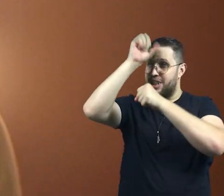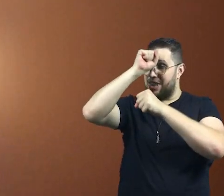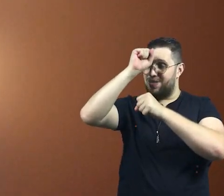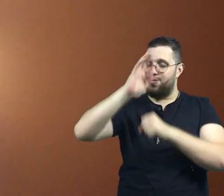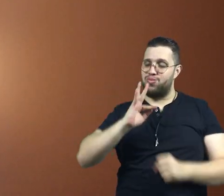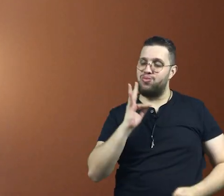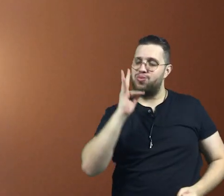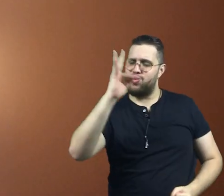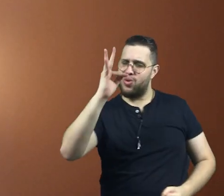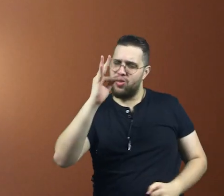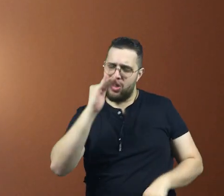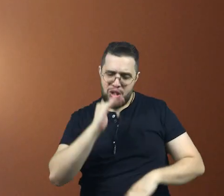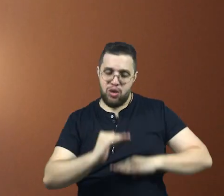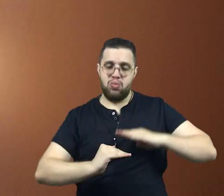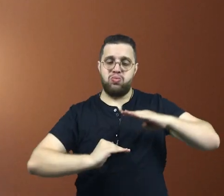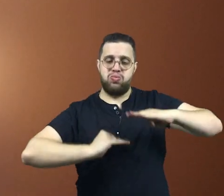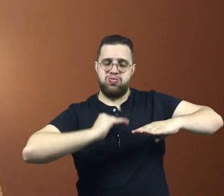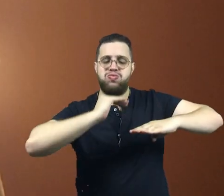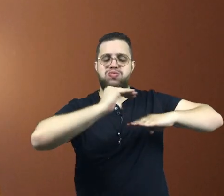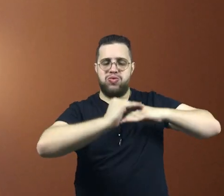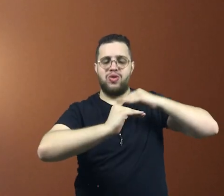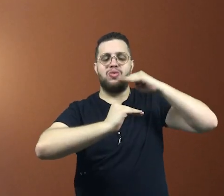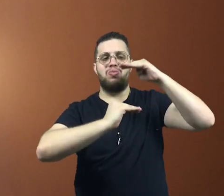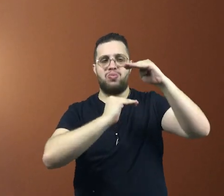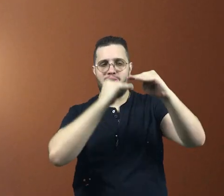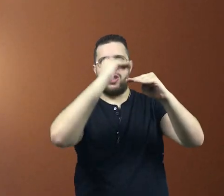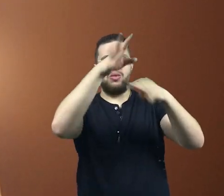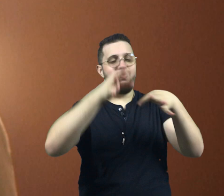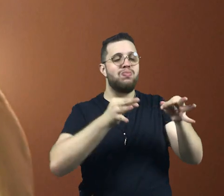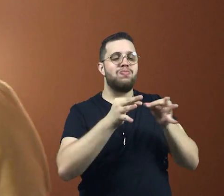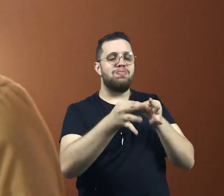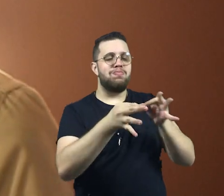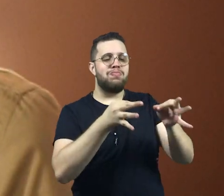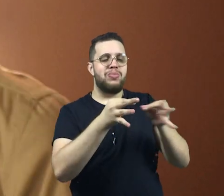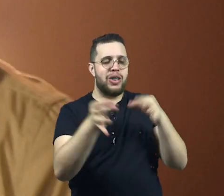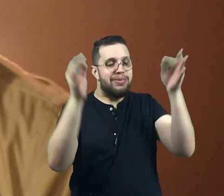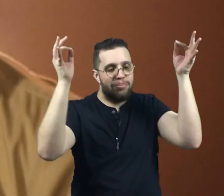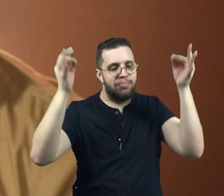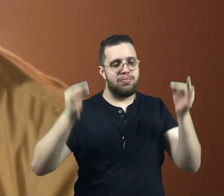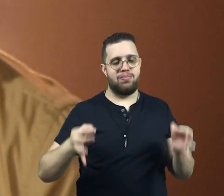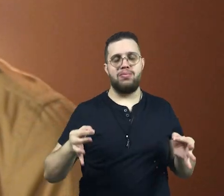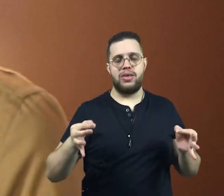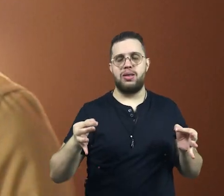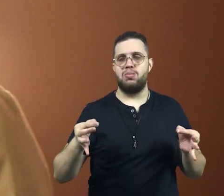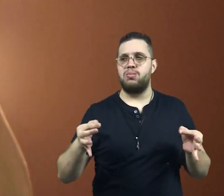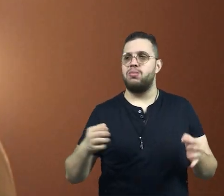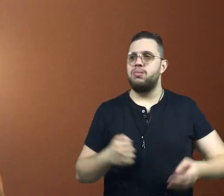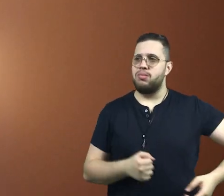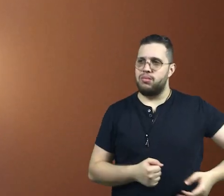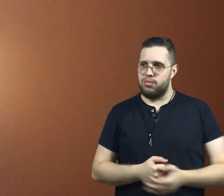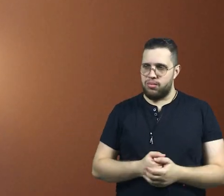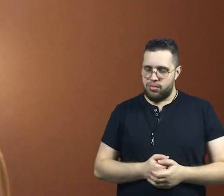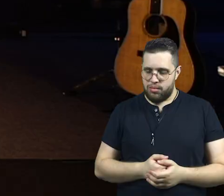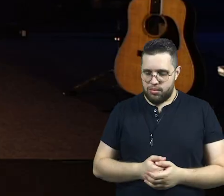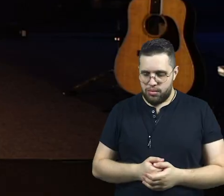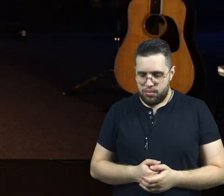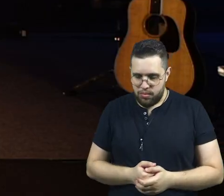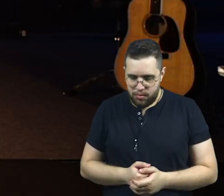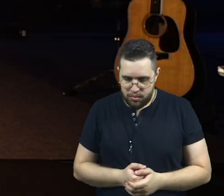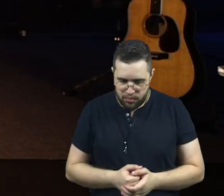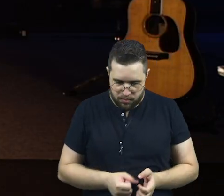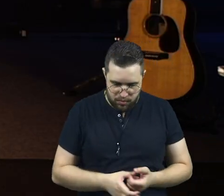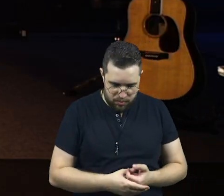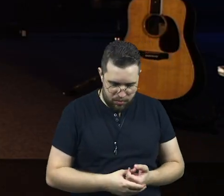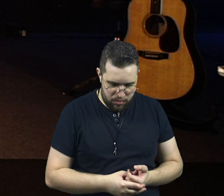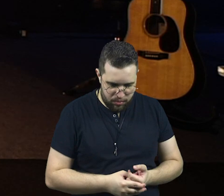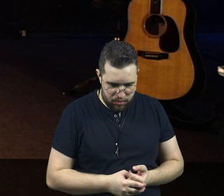conseguem aprimorar aquilo que precisa ser aprimorado. Sabe, na nossa vida, numa prática, né,